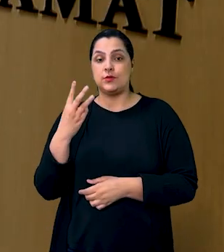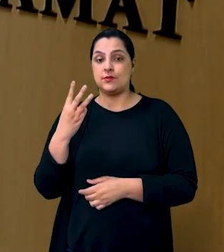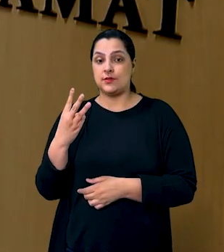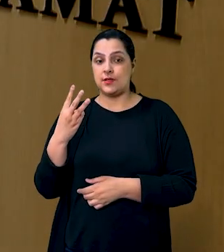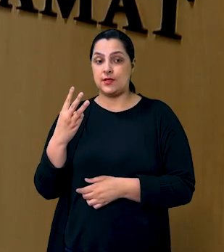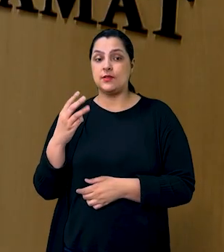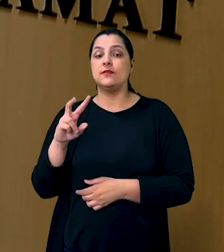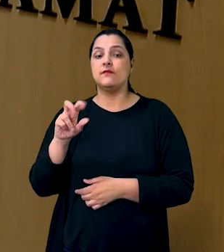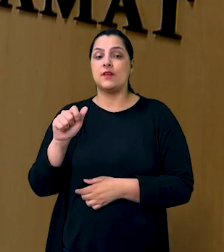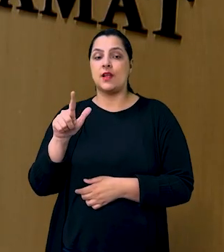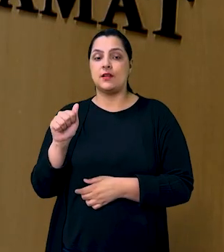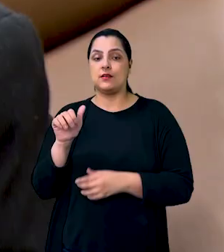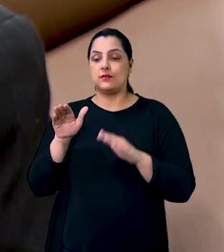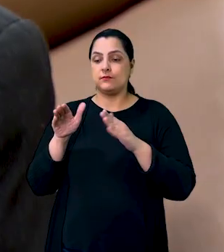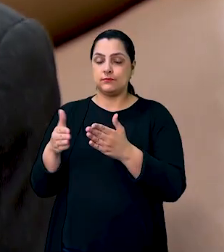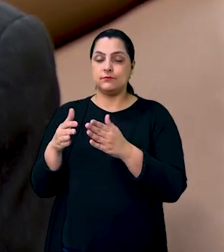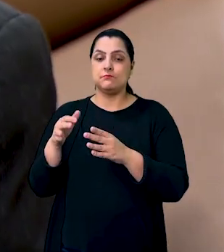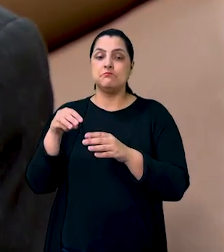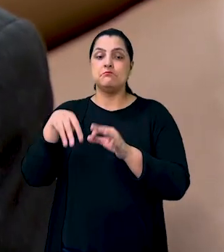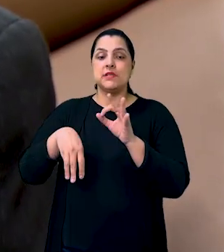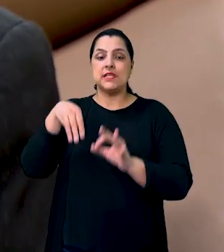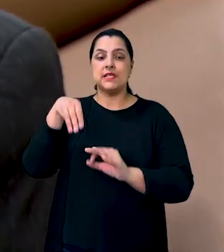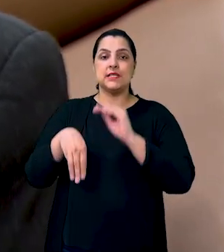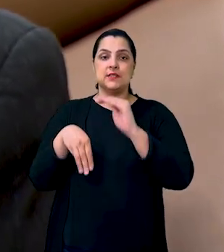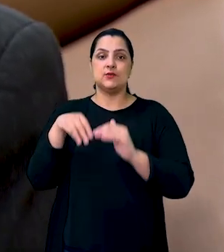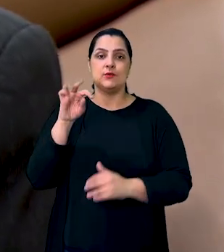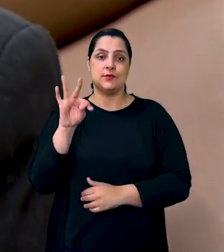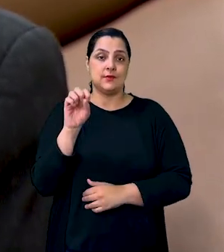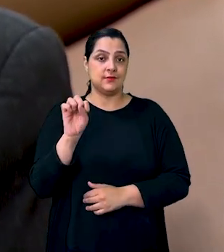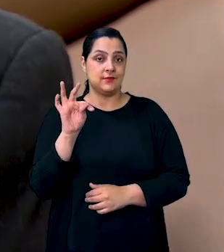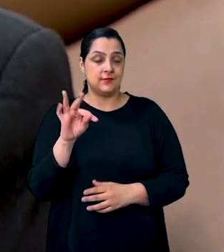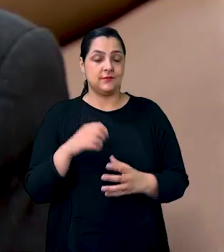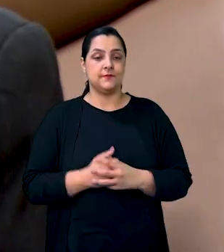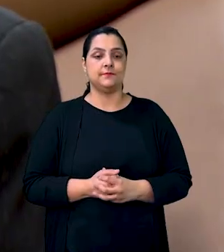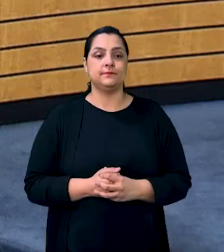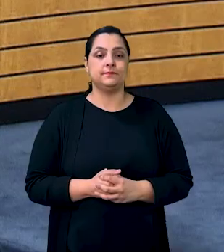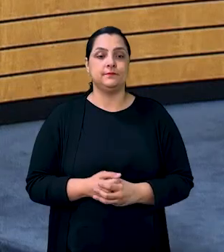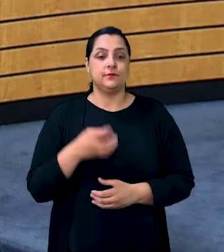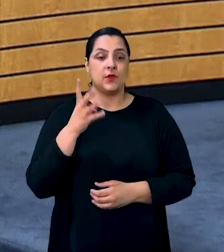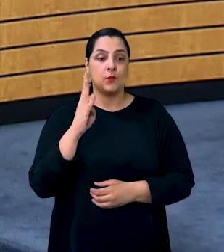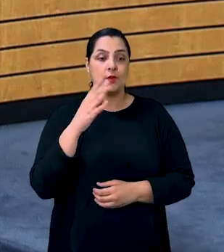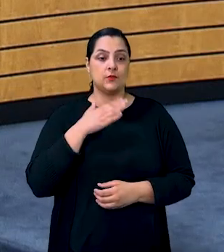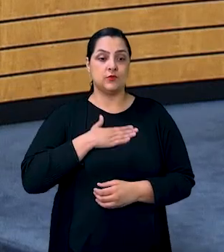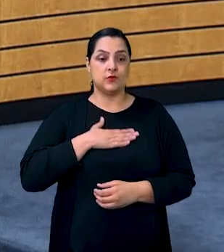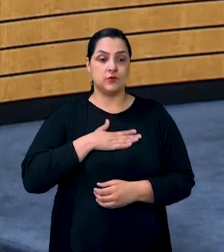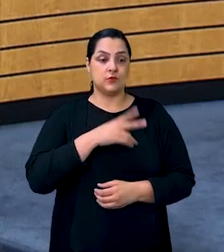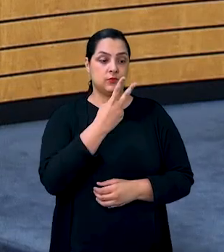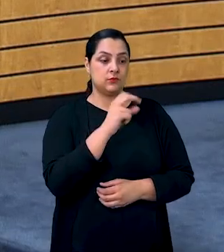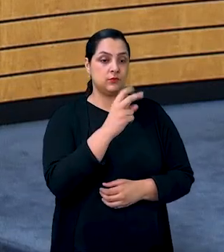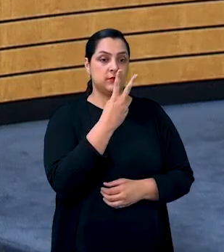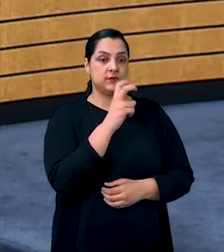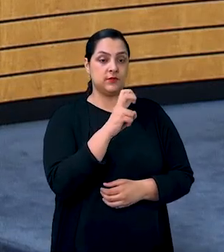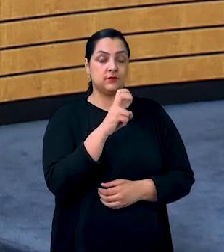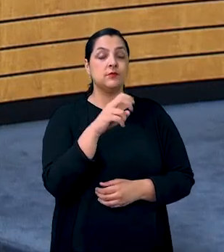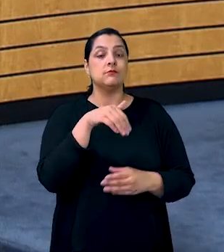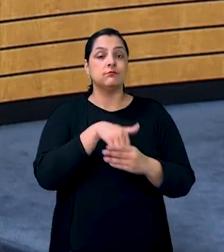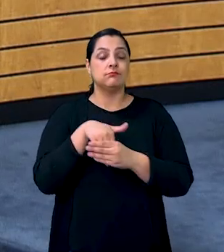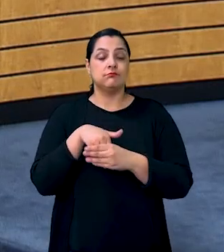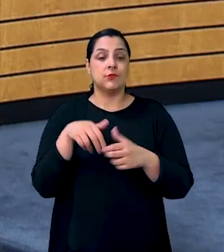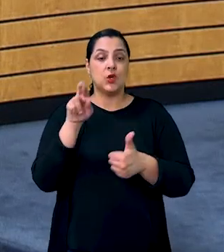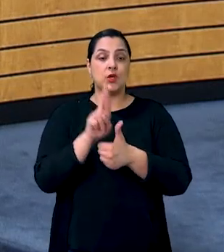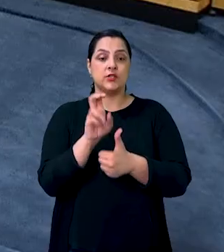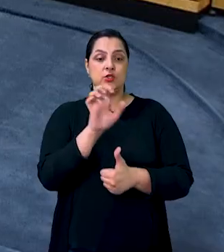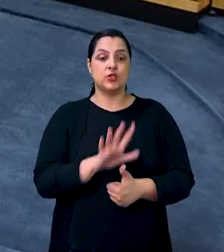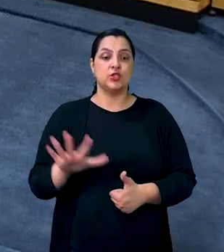e outras 3 em vaga destinada a ministros e ministras do TST. Em 4 de agosto de 2025, foi